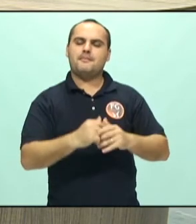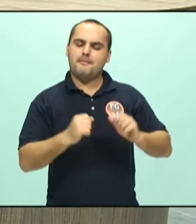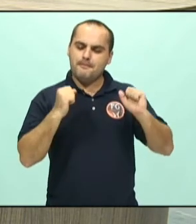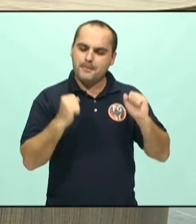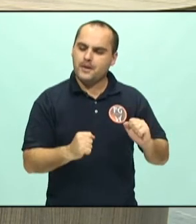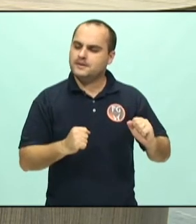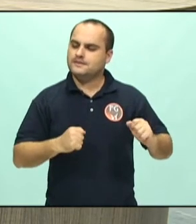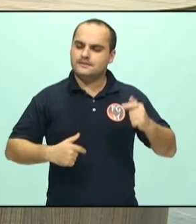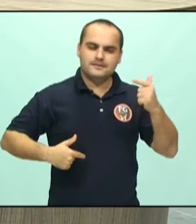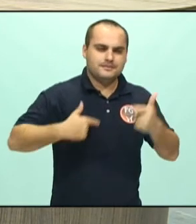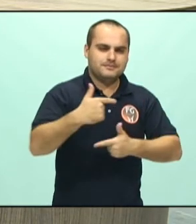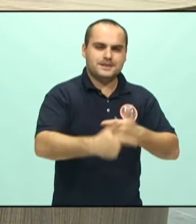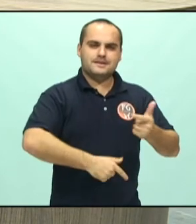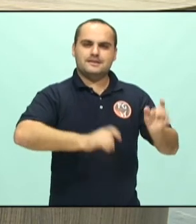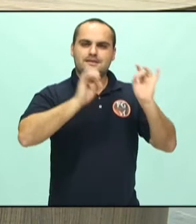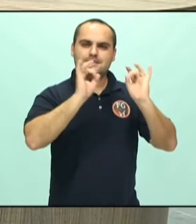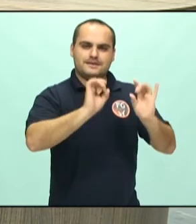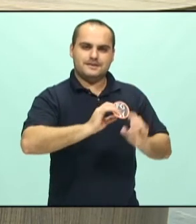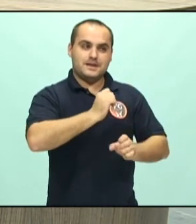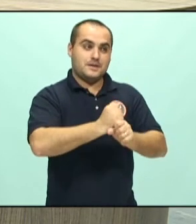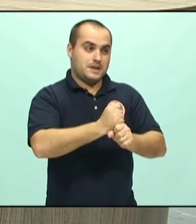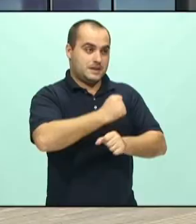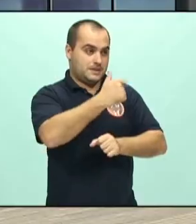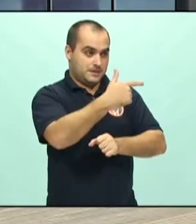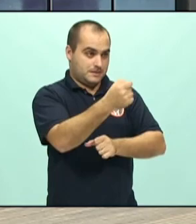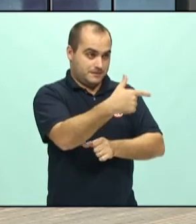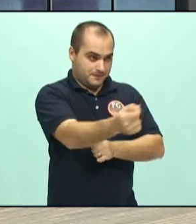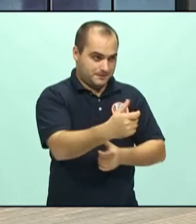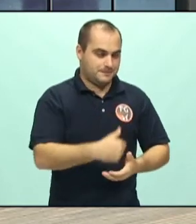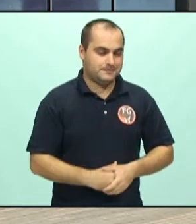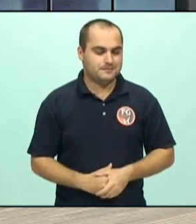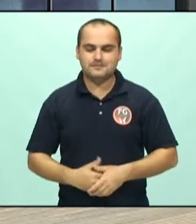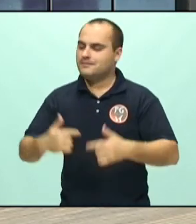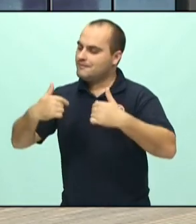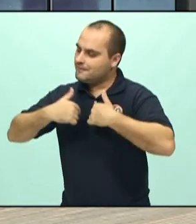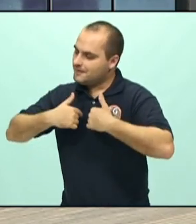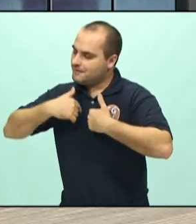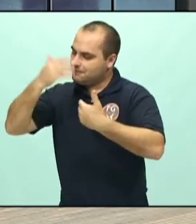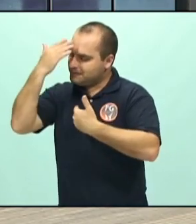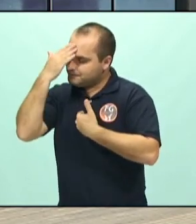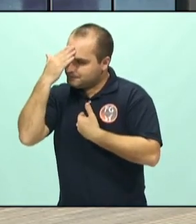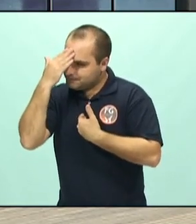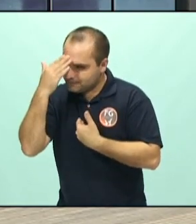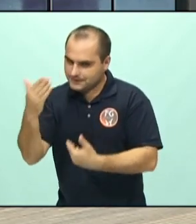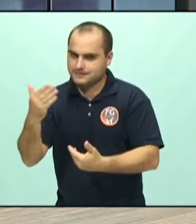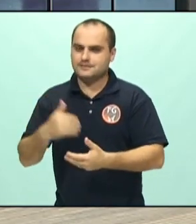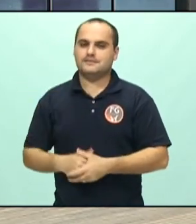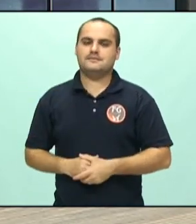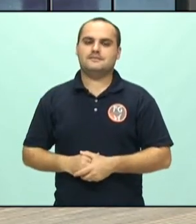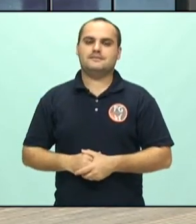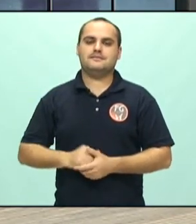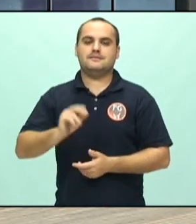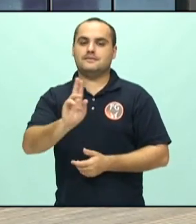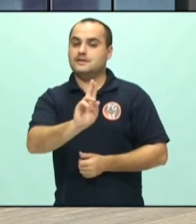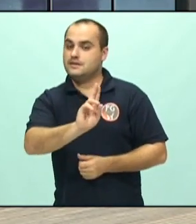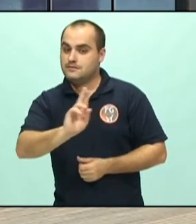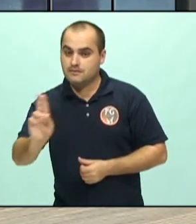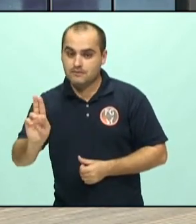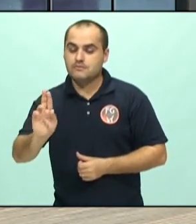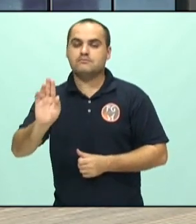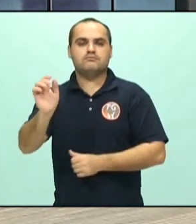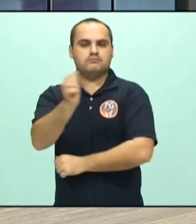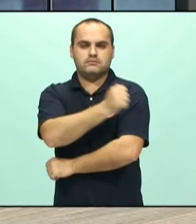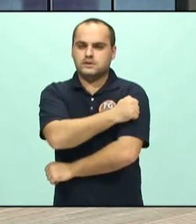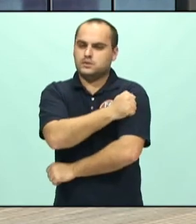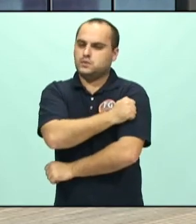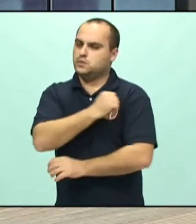um excelente trabalho no ano de 2020. A gente que agradece, e eu posso falar que agradeço em nome dos